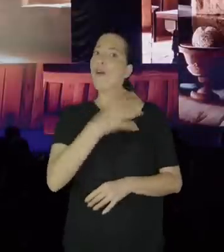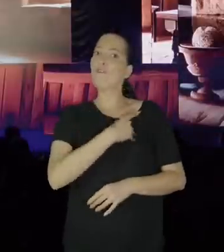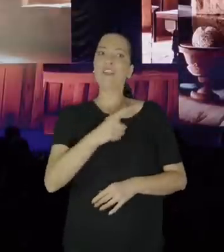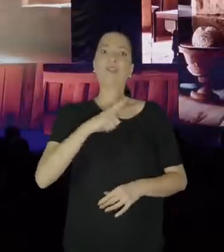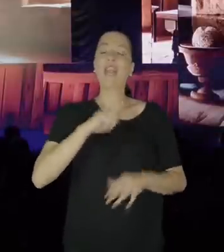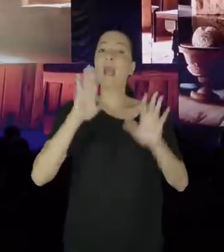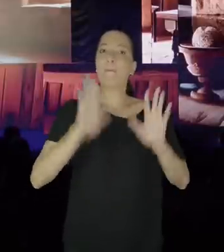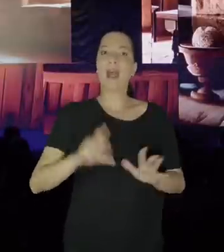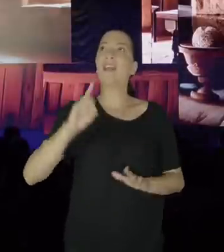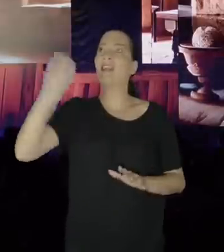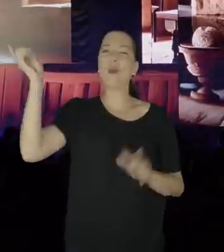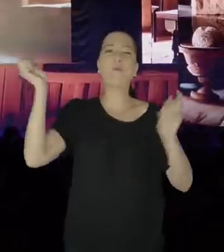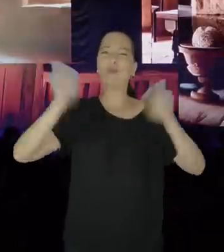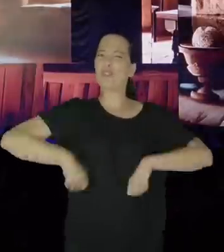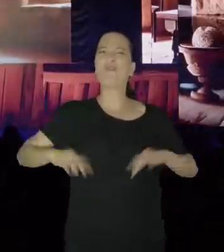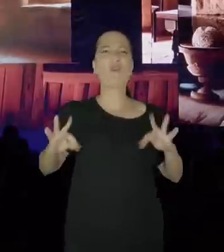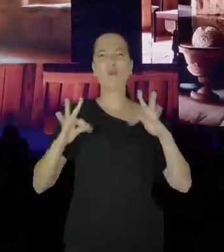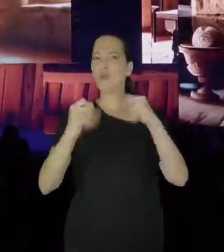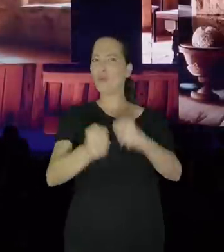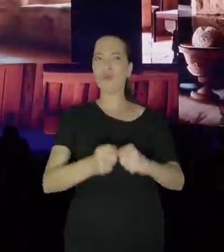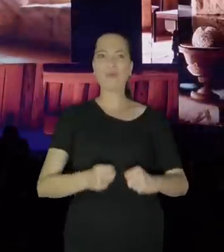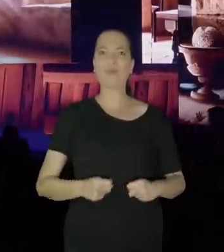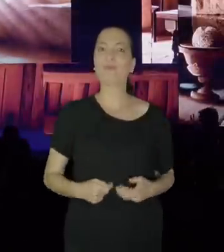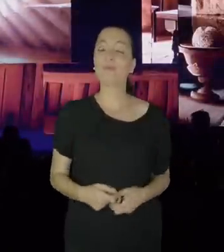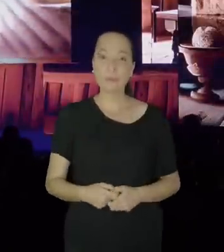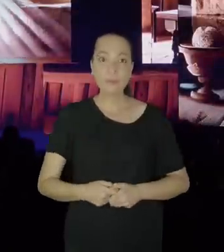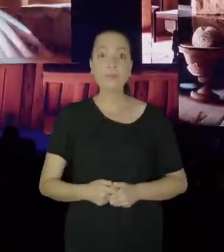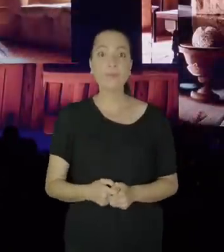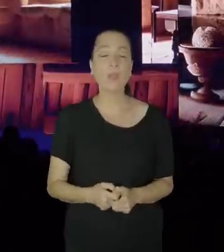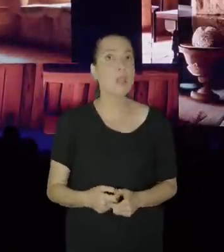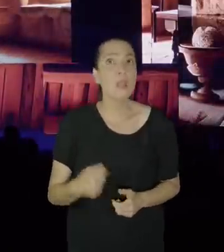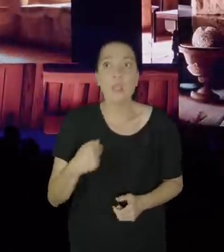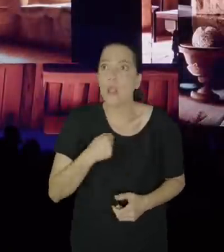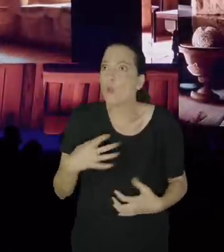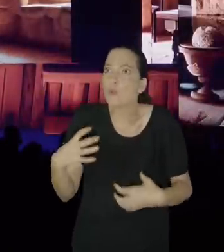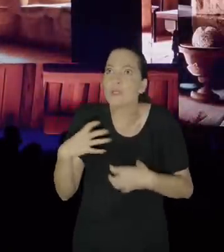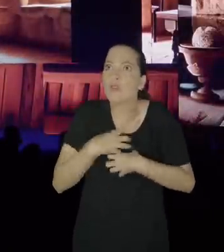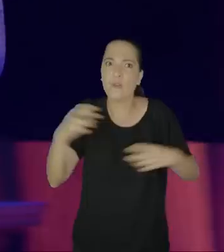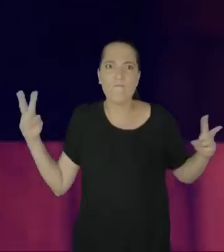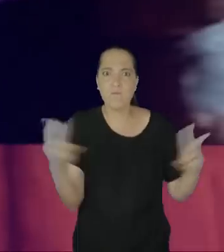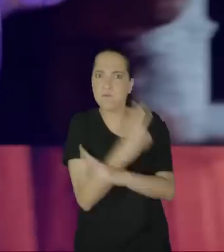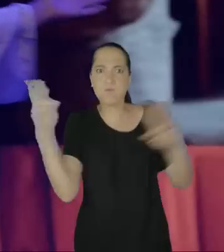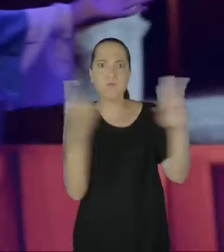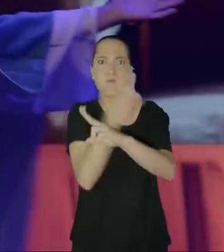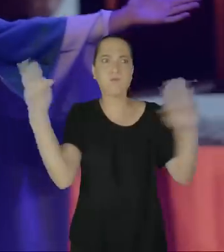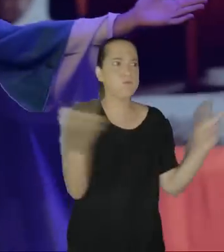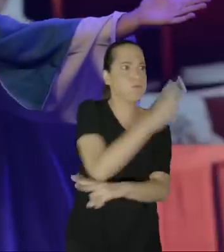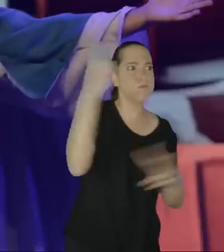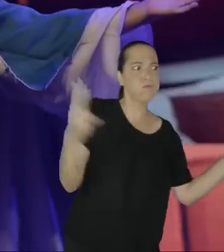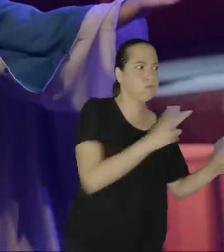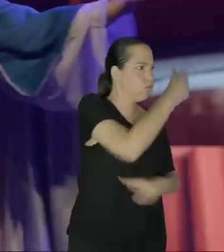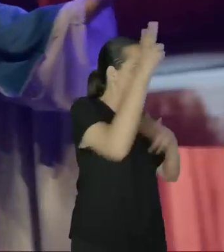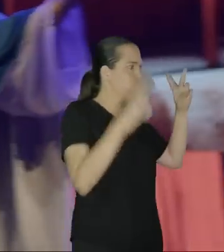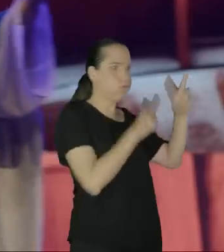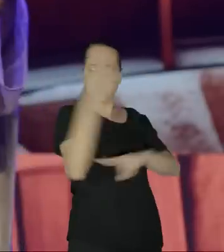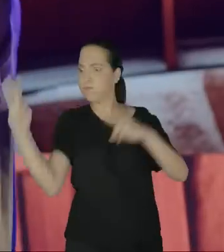Deus, nada é impossível. Senti um vento forte ao meu redor,